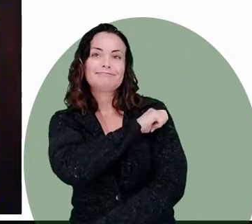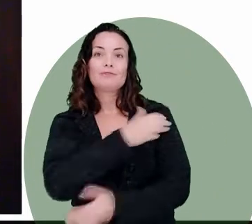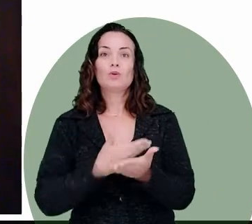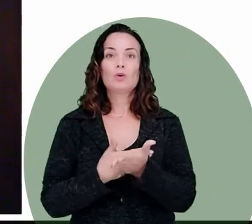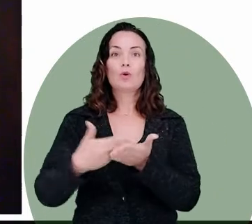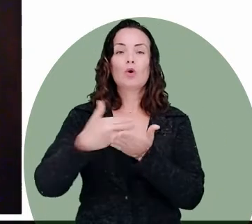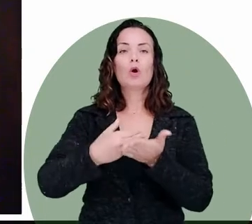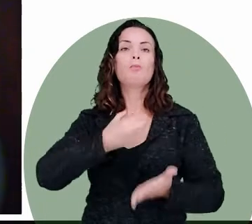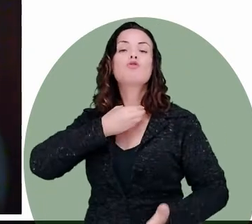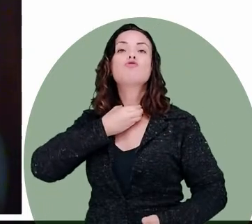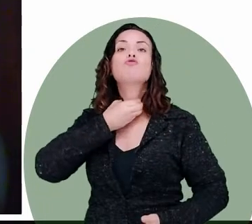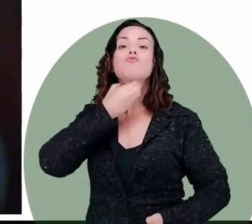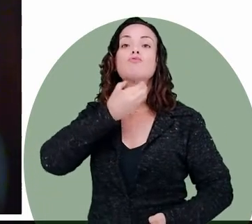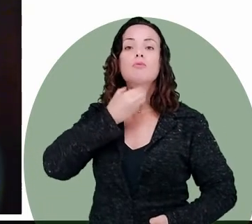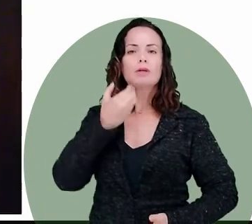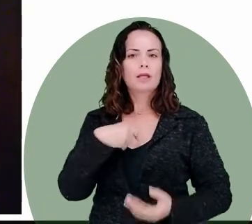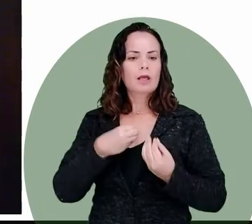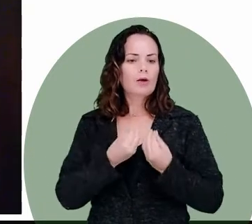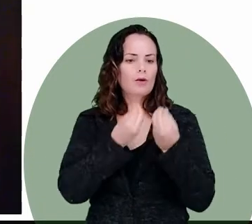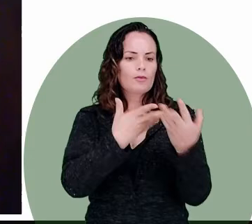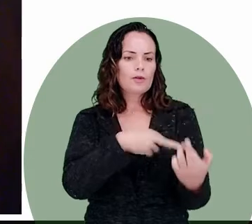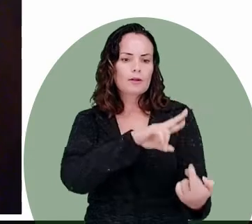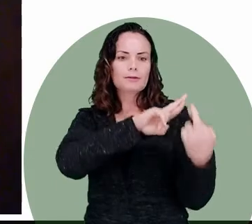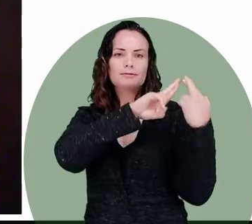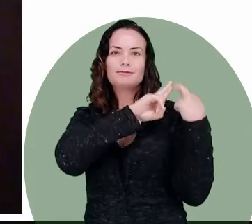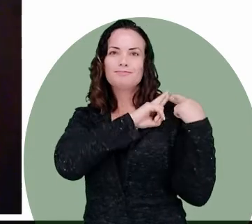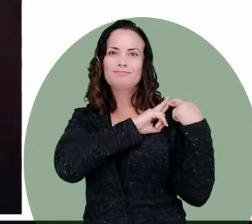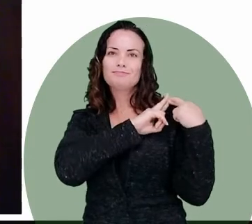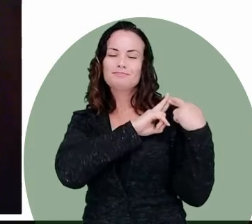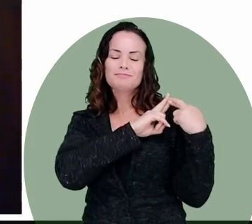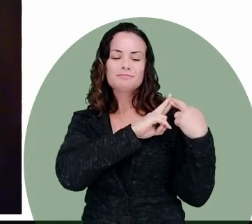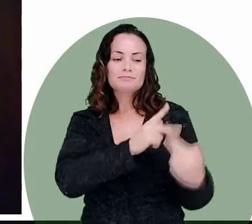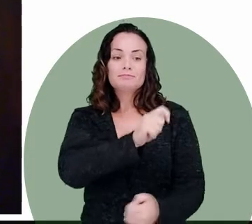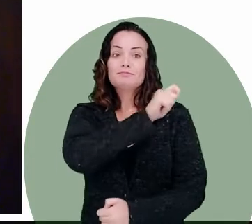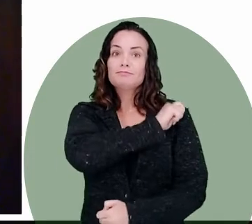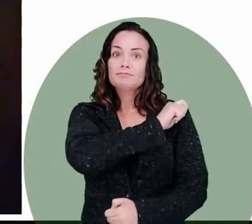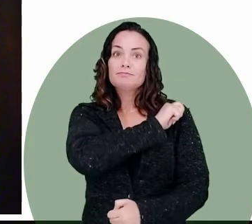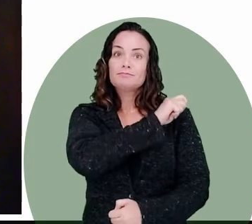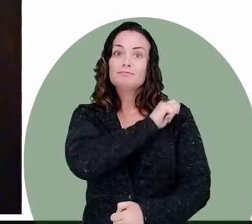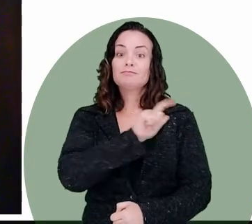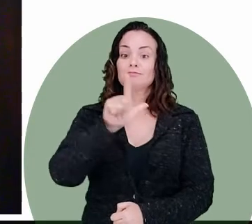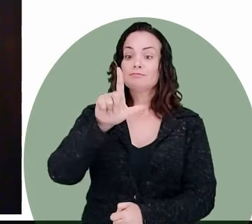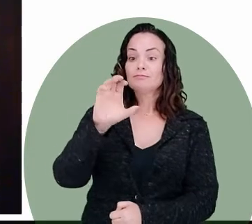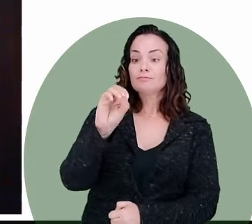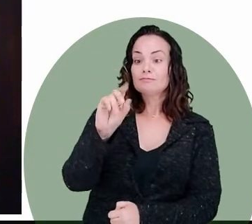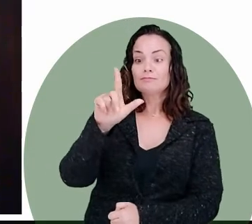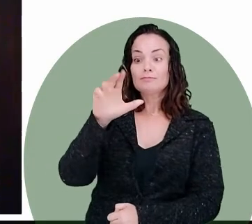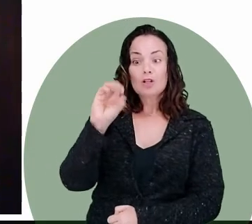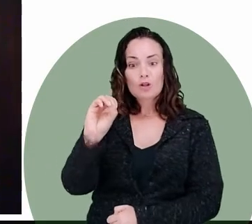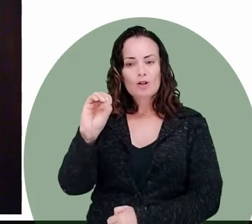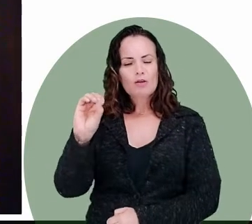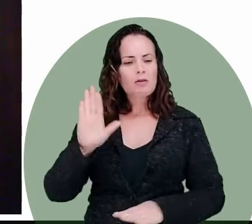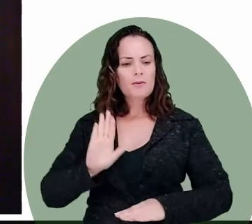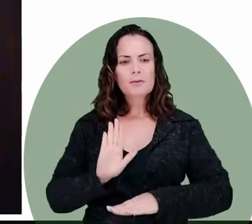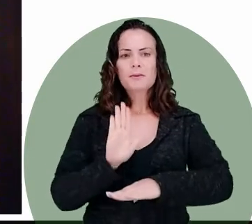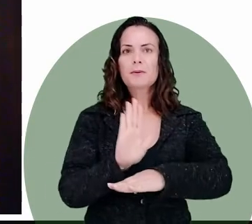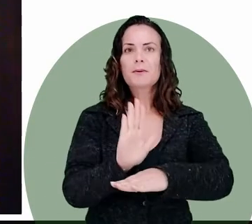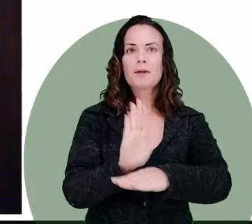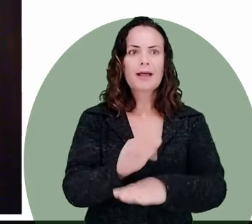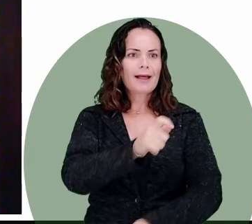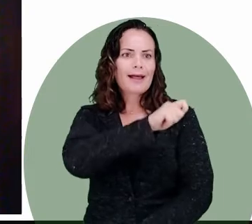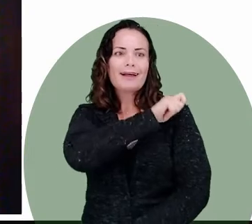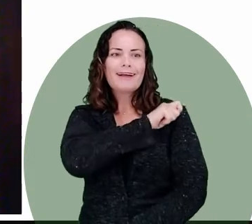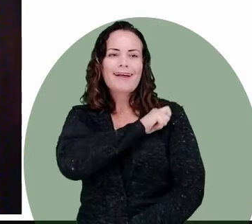Montessori, que dá aquela responsabilidade redondada para os alunos, e o Logo, que levava os alunos a ter um